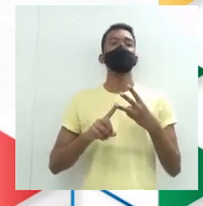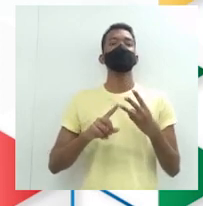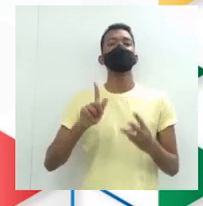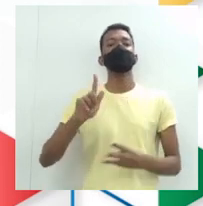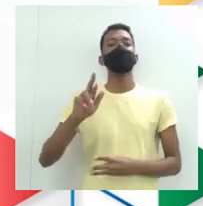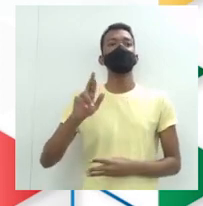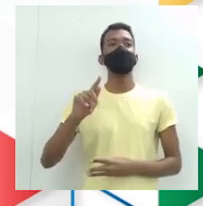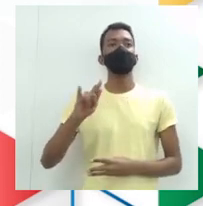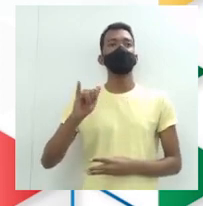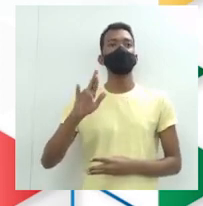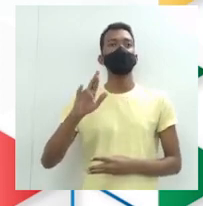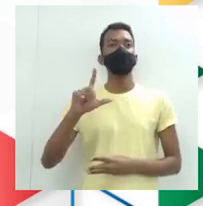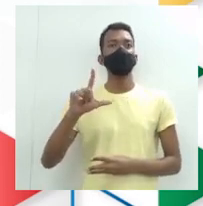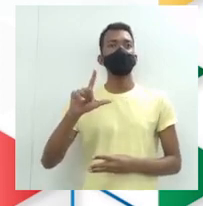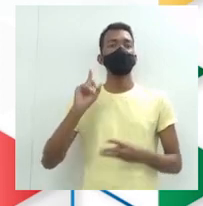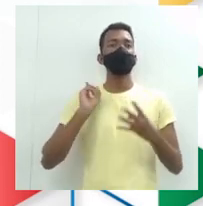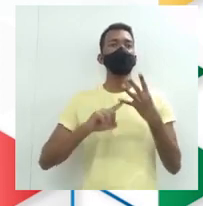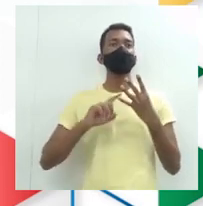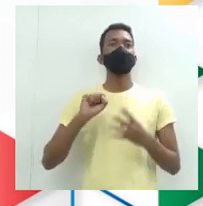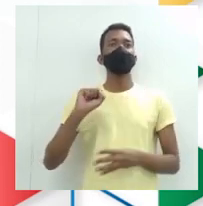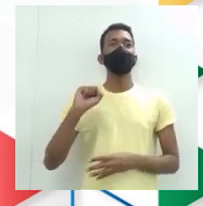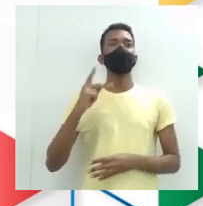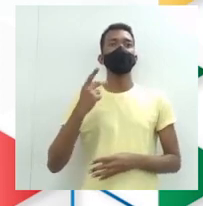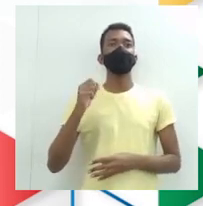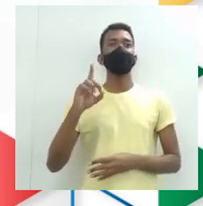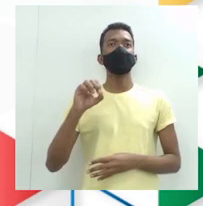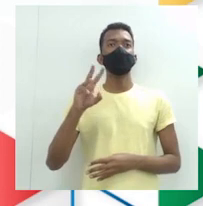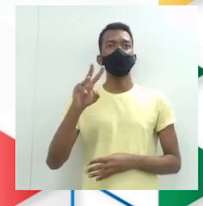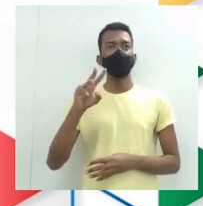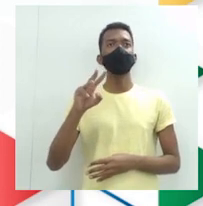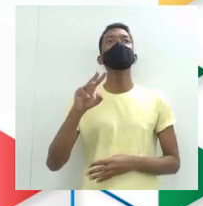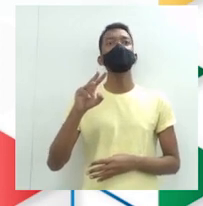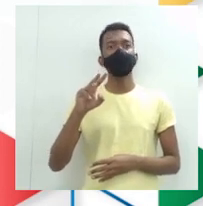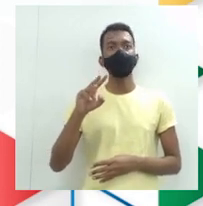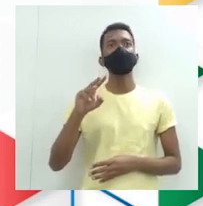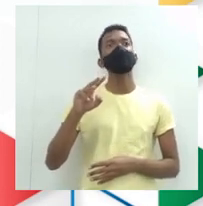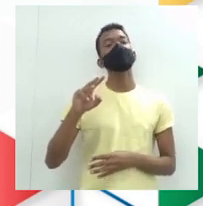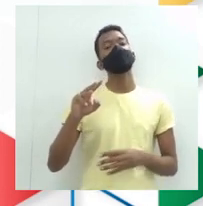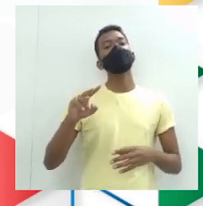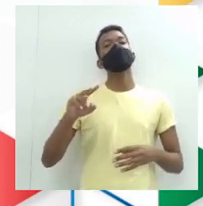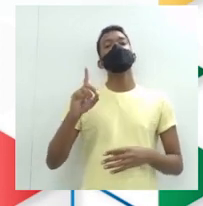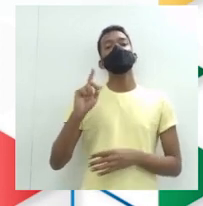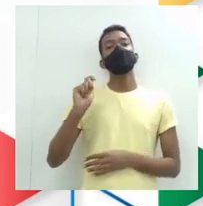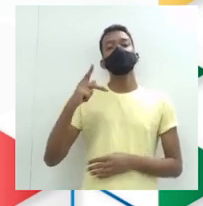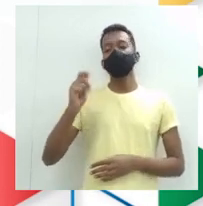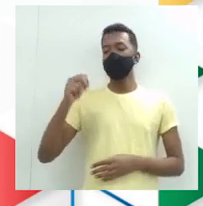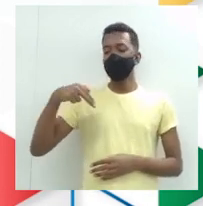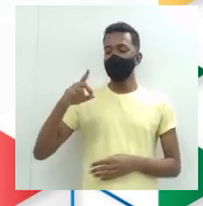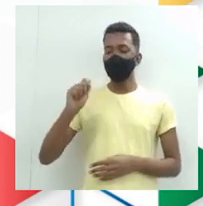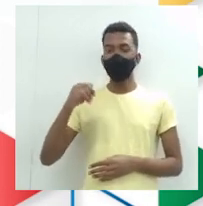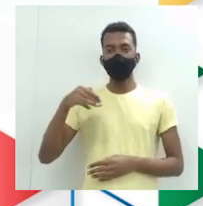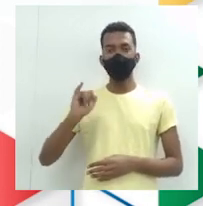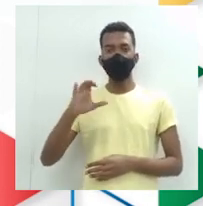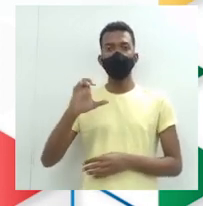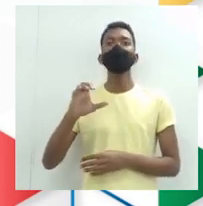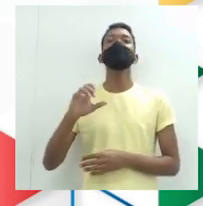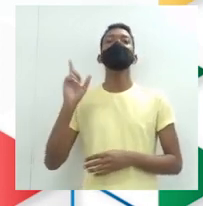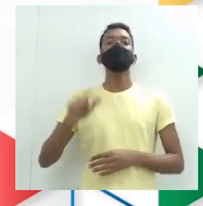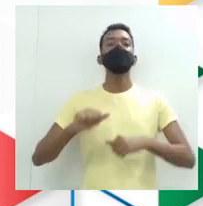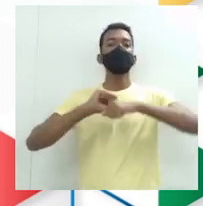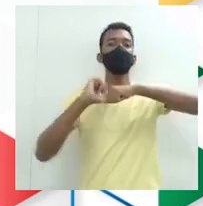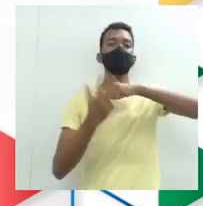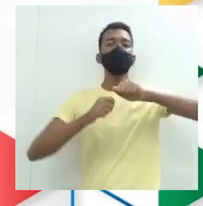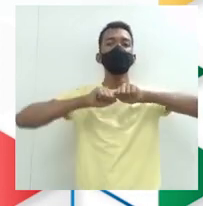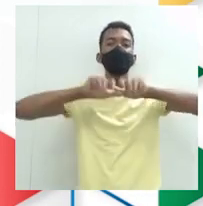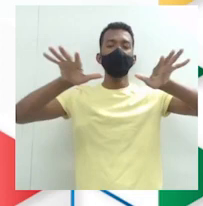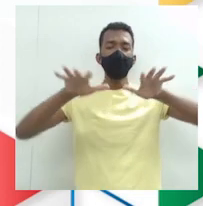meninas, shadow, que seria essa sombra, e pandemic, pandemia. Então seria violência,